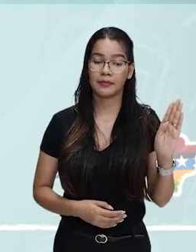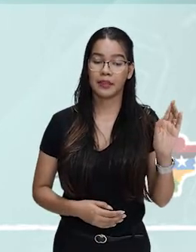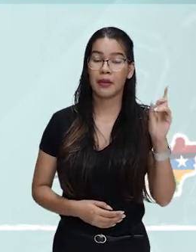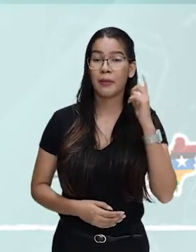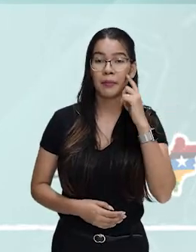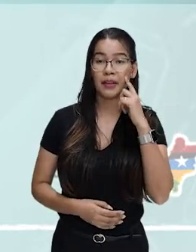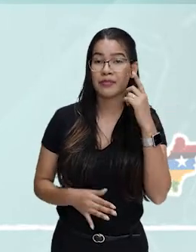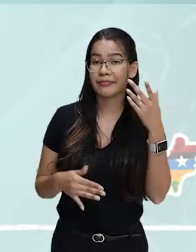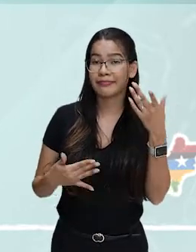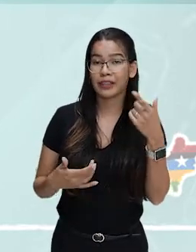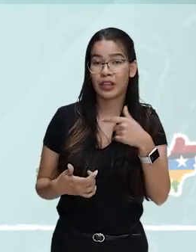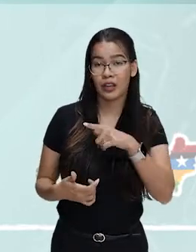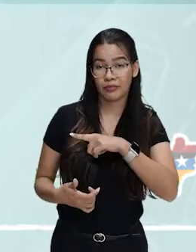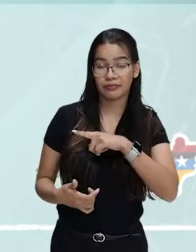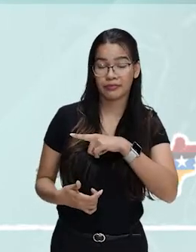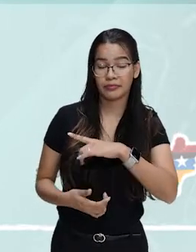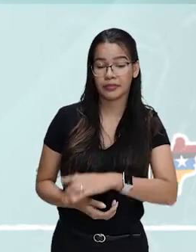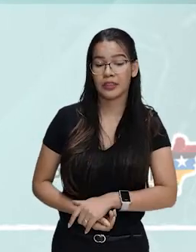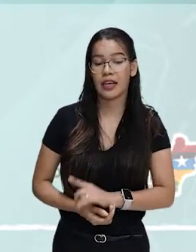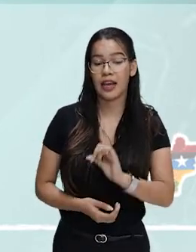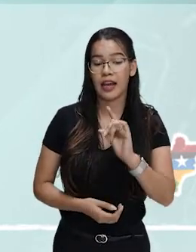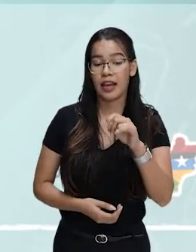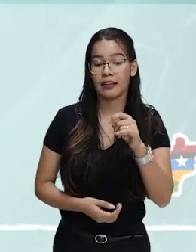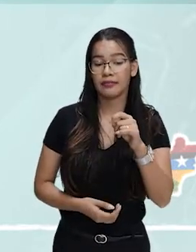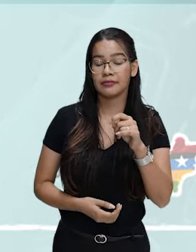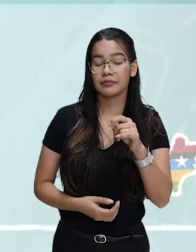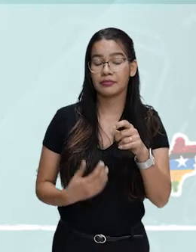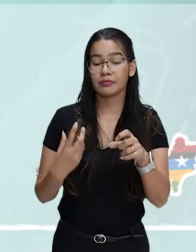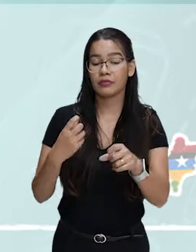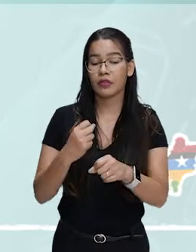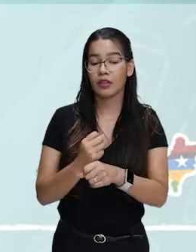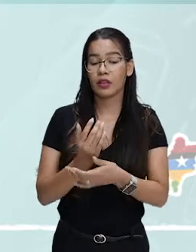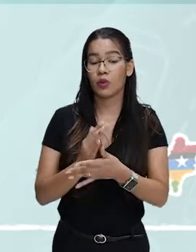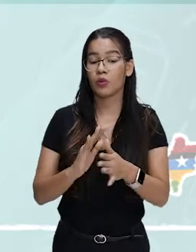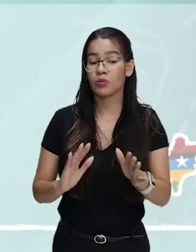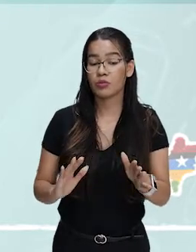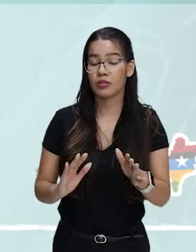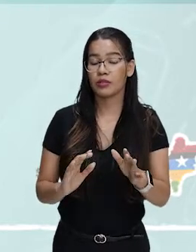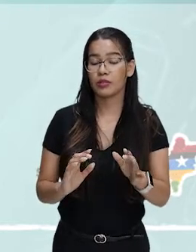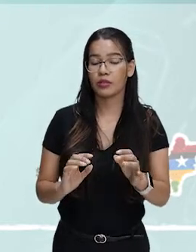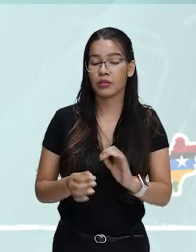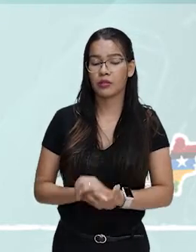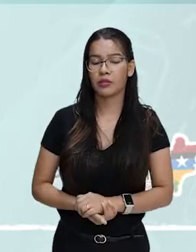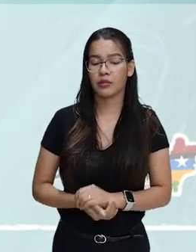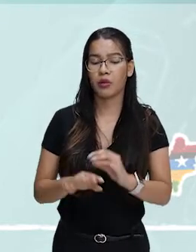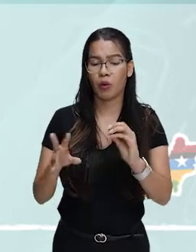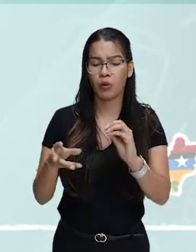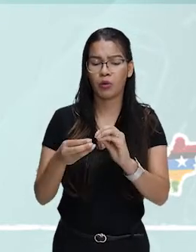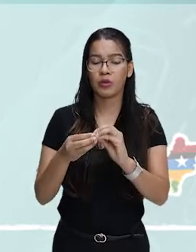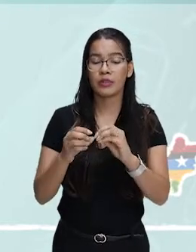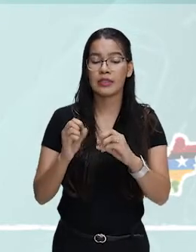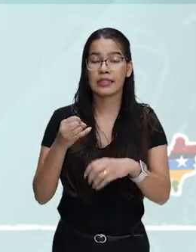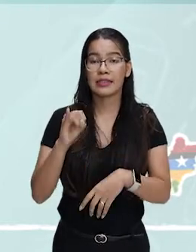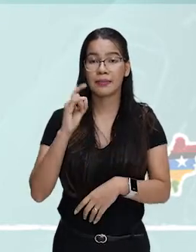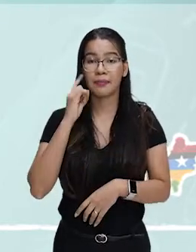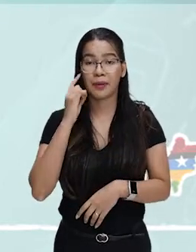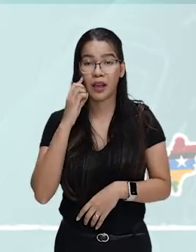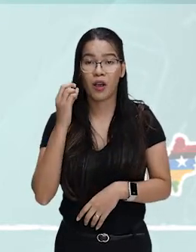logo existo. É a conclusão. Se uma pessoa pensa, se uma pessoa raciocina, é porque ela